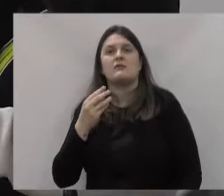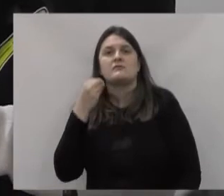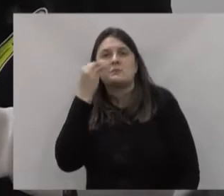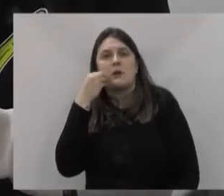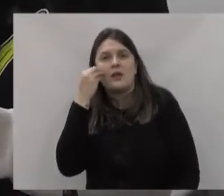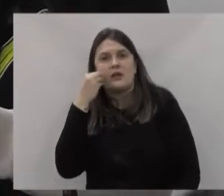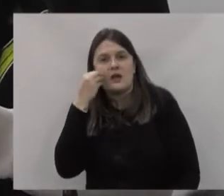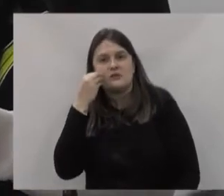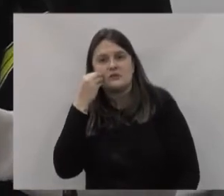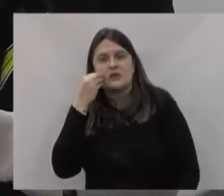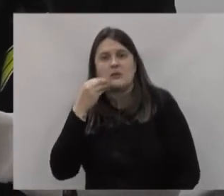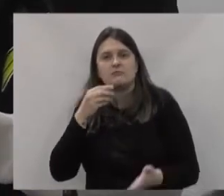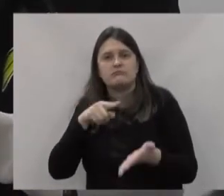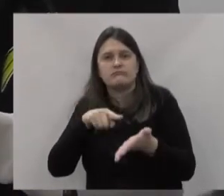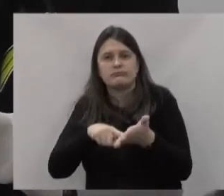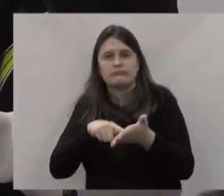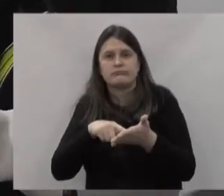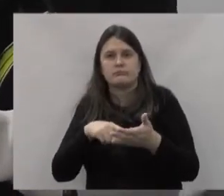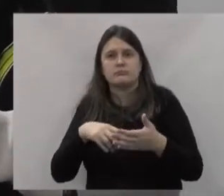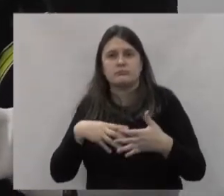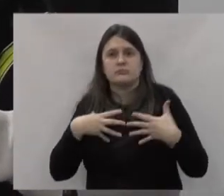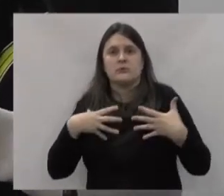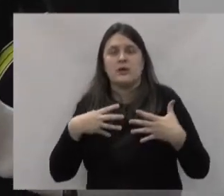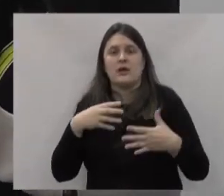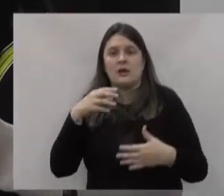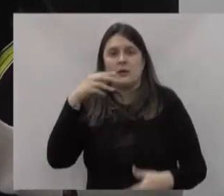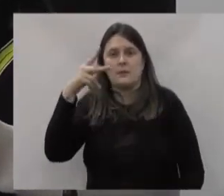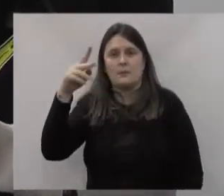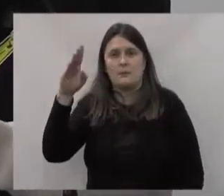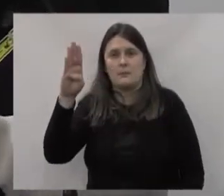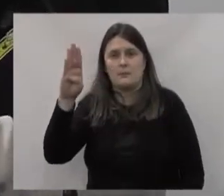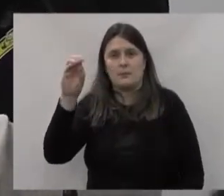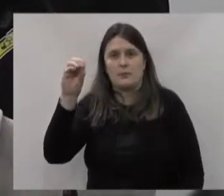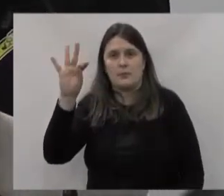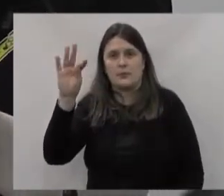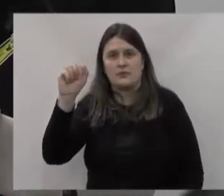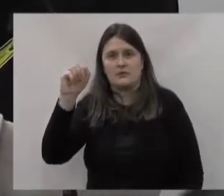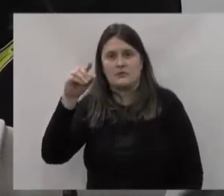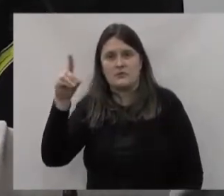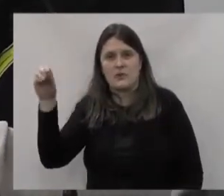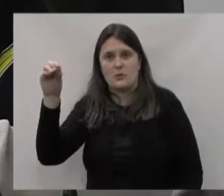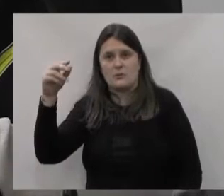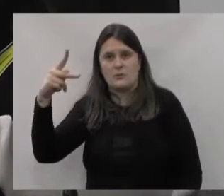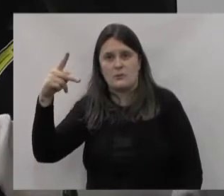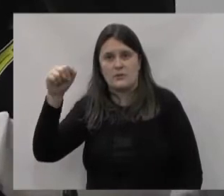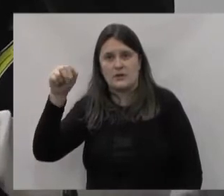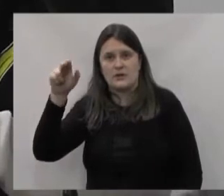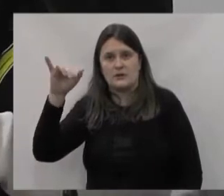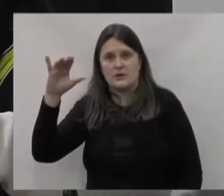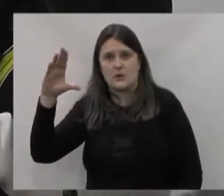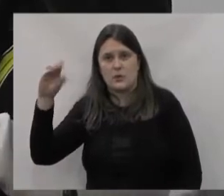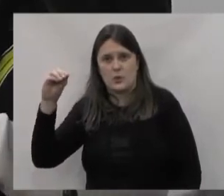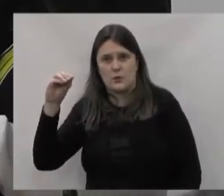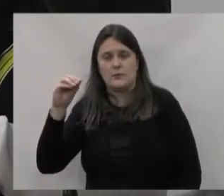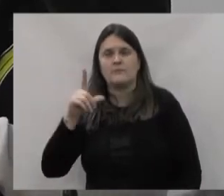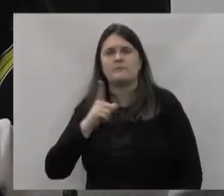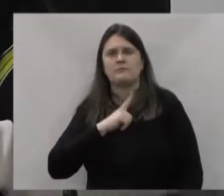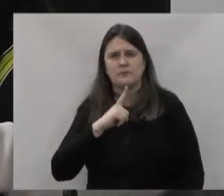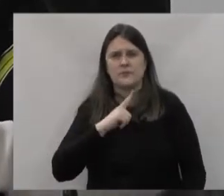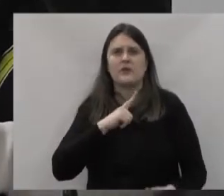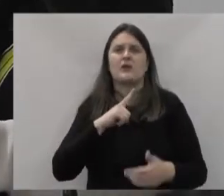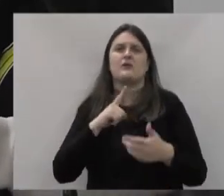pânico. Mas por que isso? Irati ele tem o Conselho Municipal da Mulher, tem a patrulha ligada aos casos de